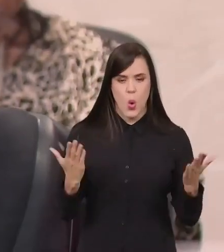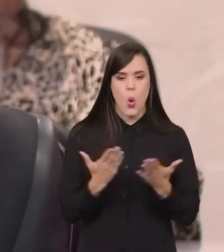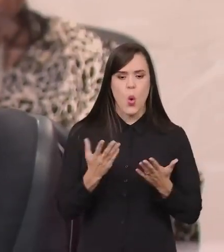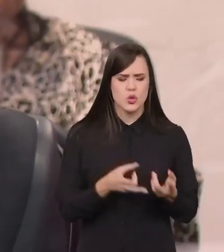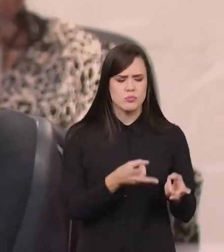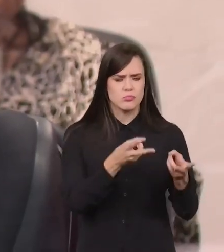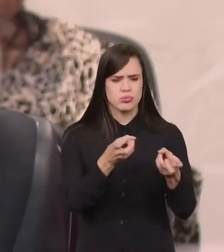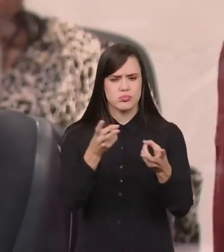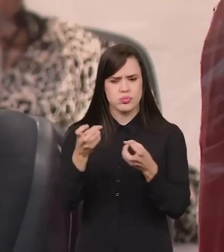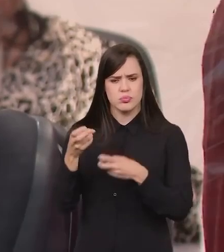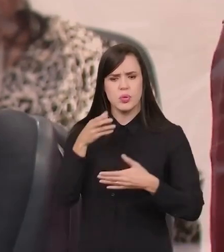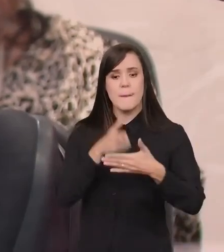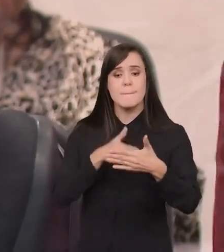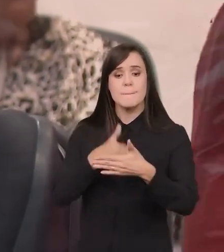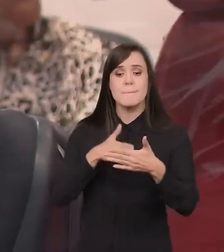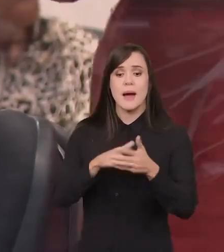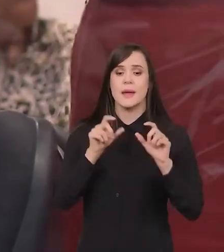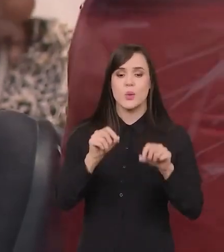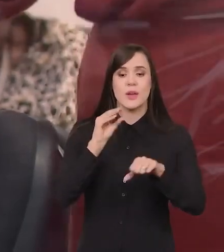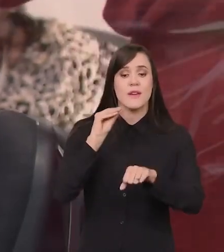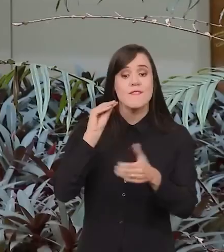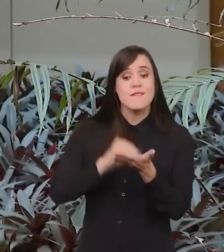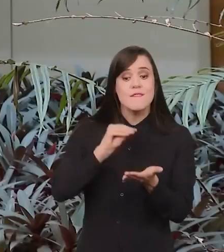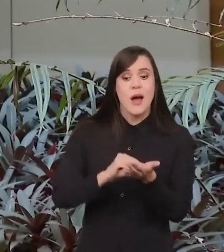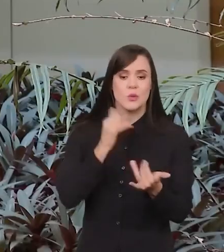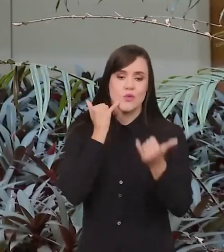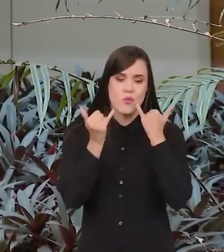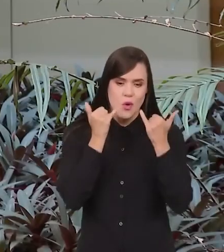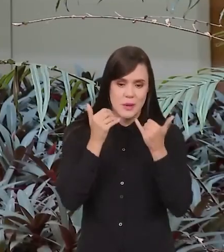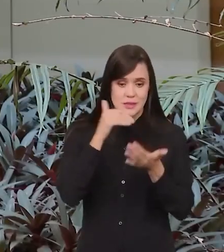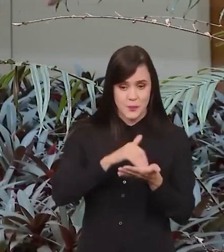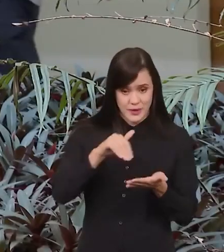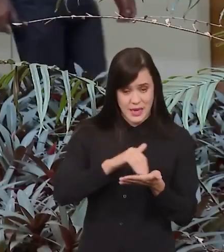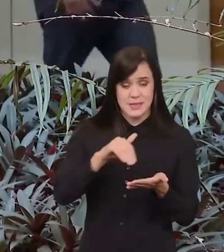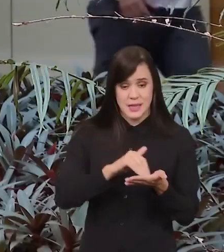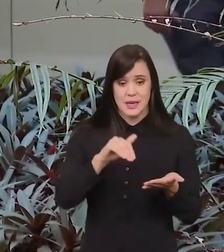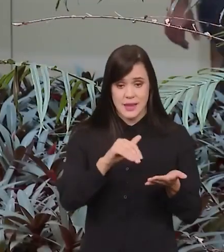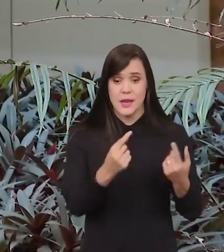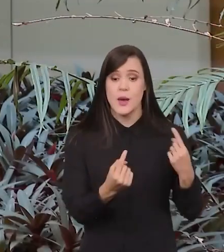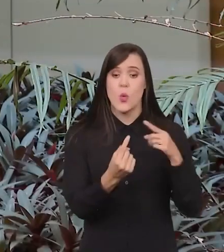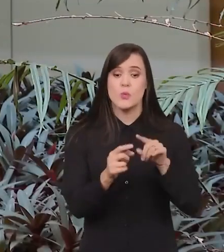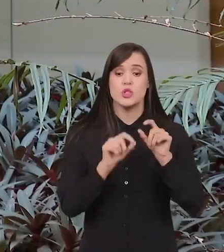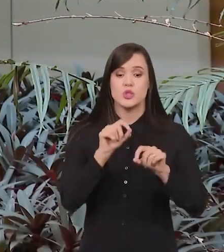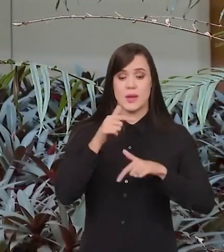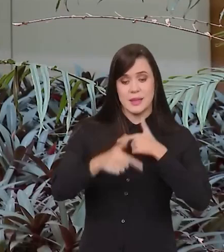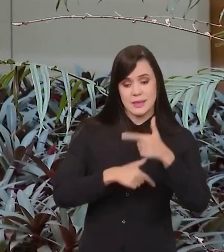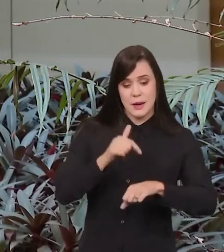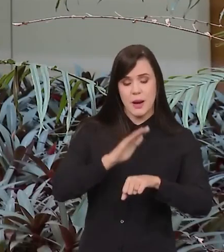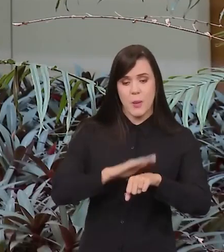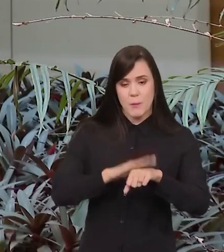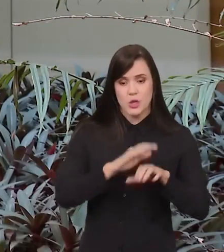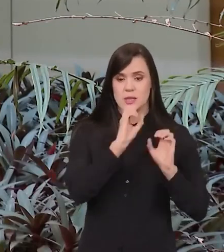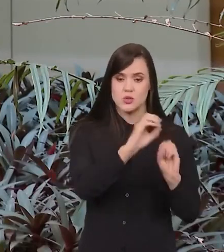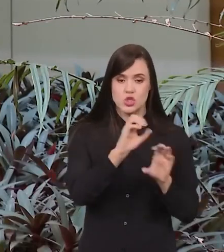observo que uma das maiores barreiras é justamente a falta de informação, e a Secretaria, um dos objetivos da Secretaria é trabalhar esse processo de